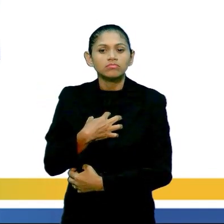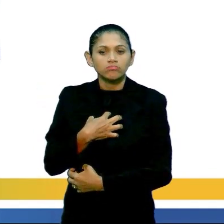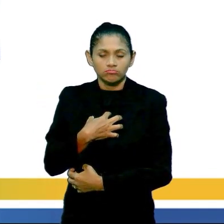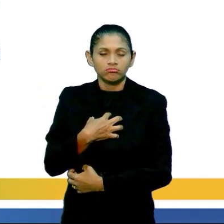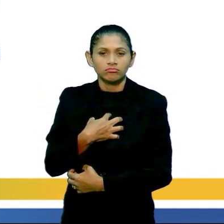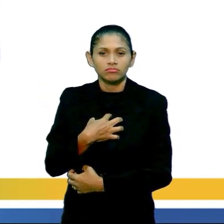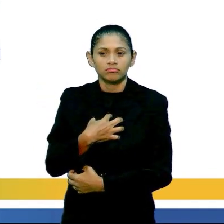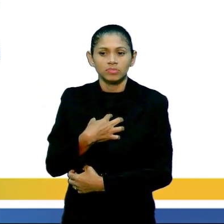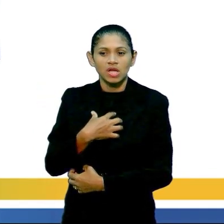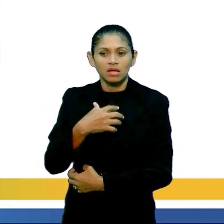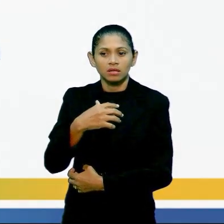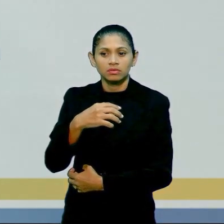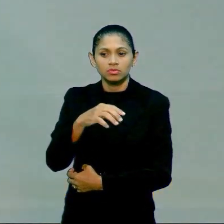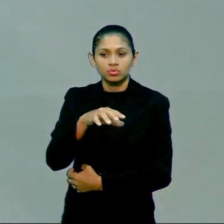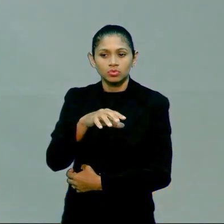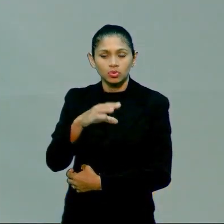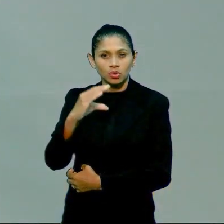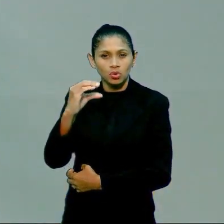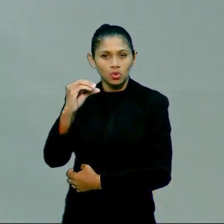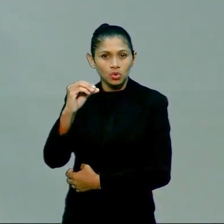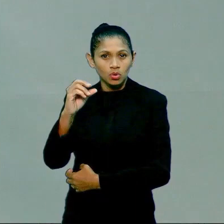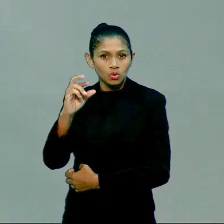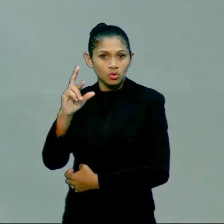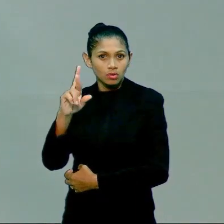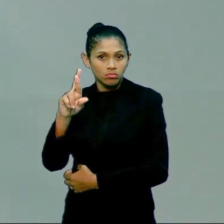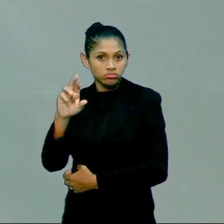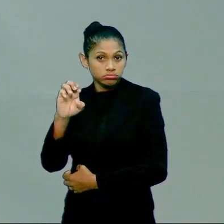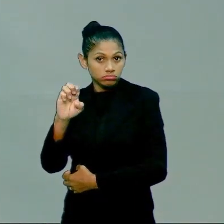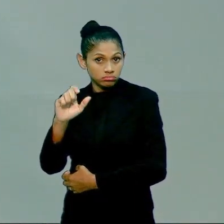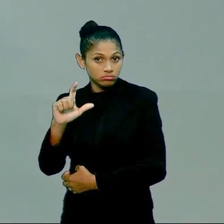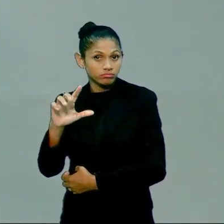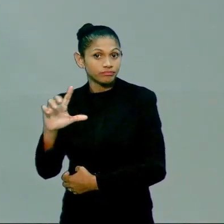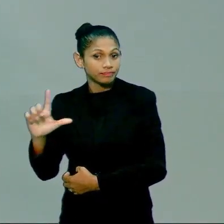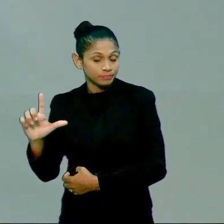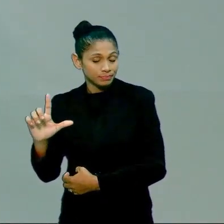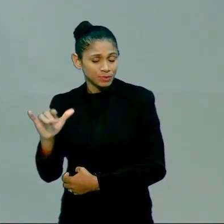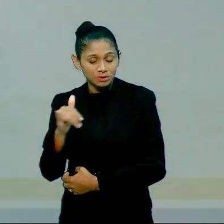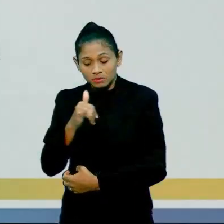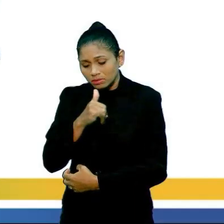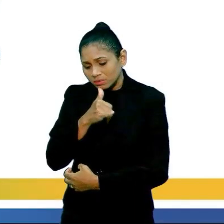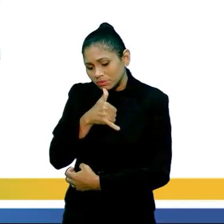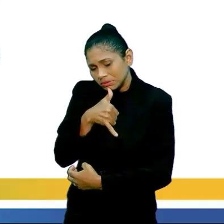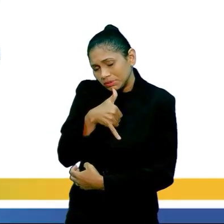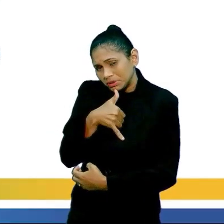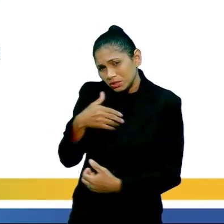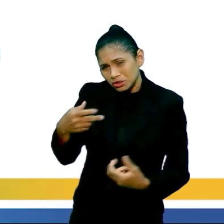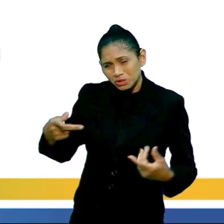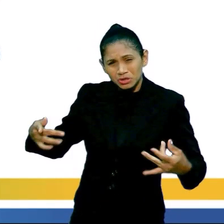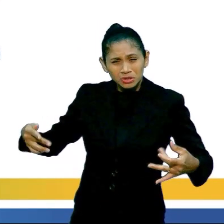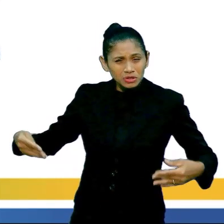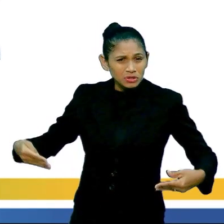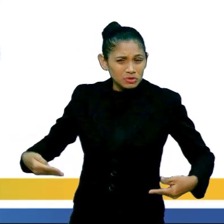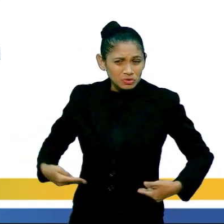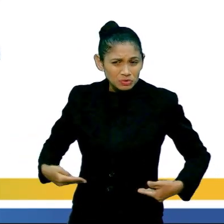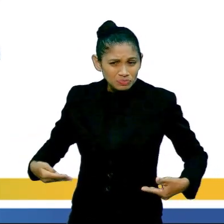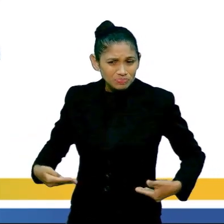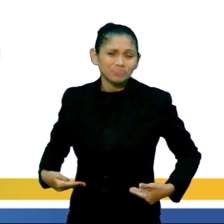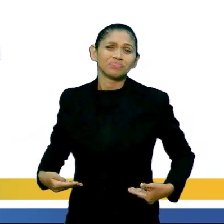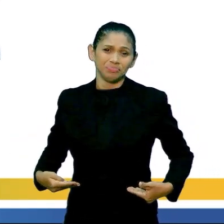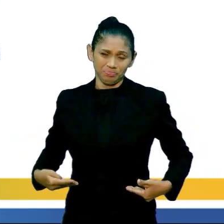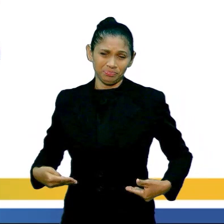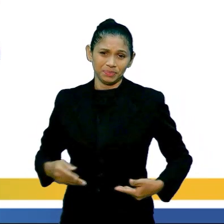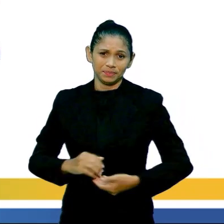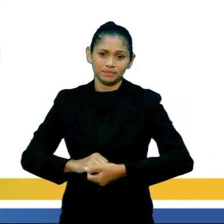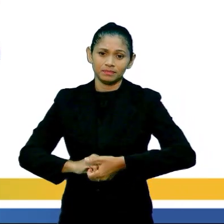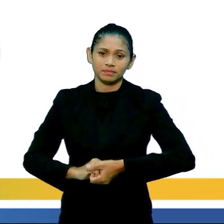e impiedoso. Se você voltar a ir ao poema, né, você vai observar que não existe, né, esse